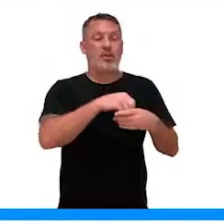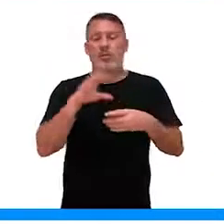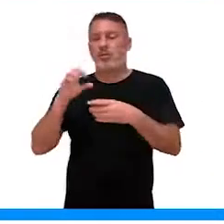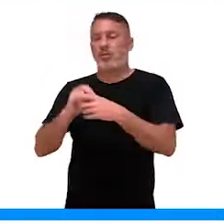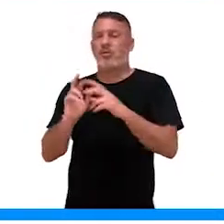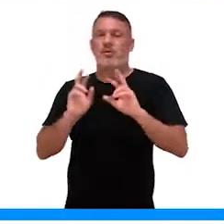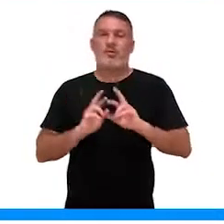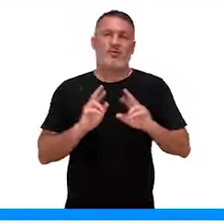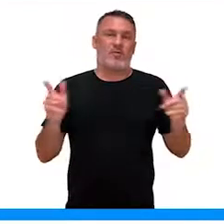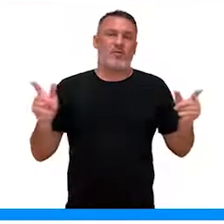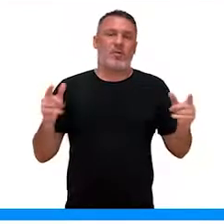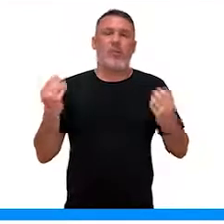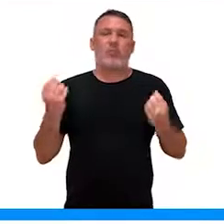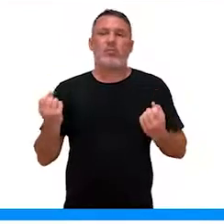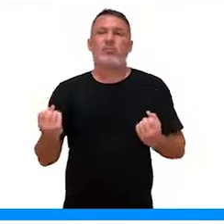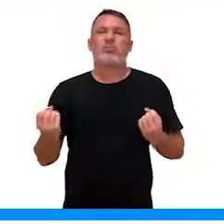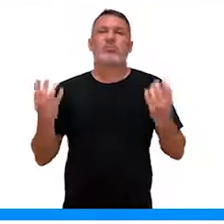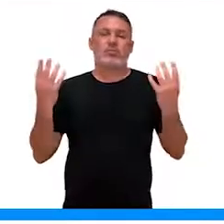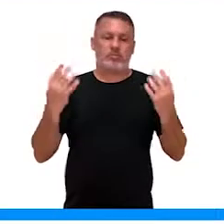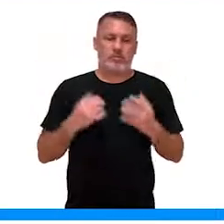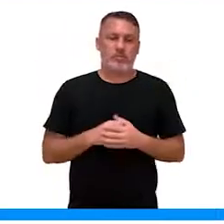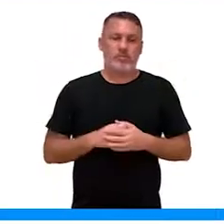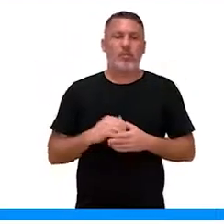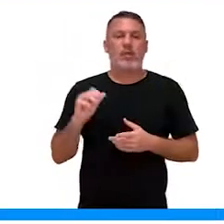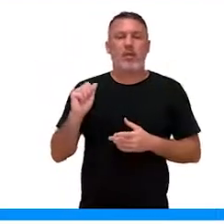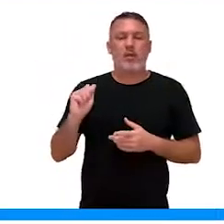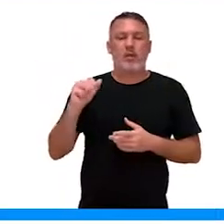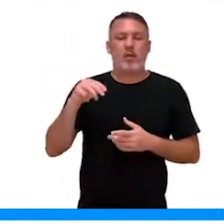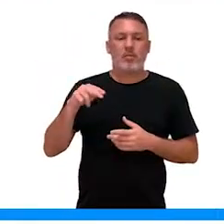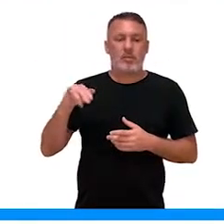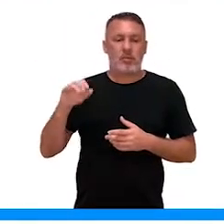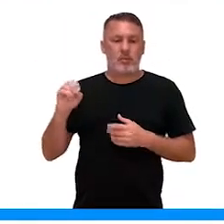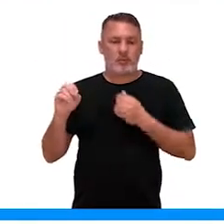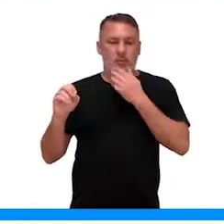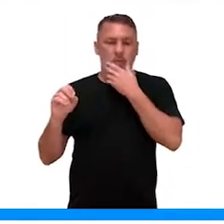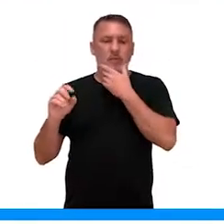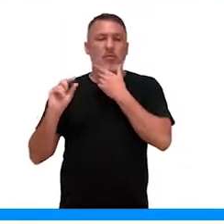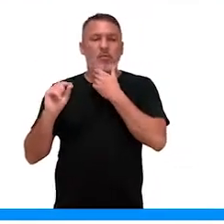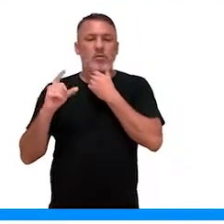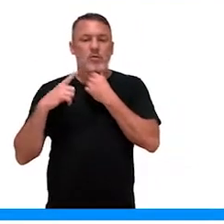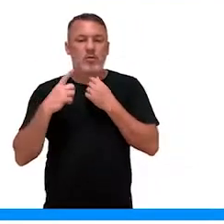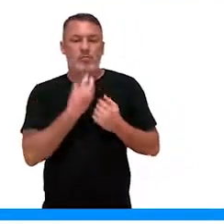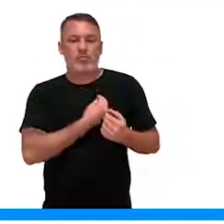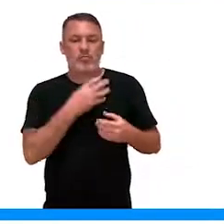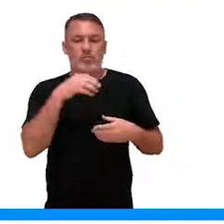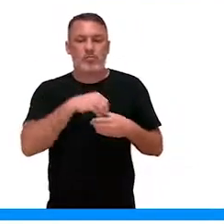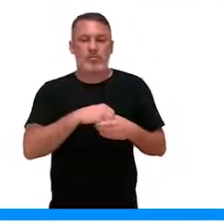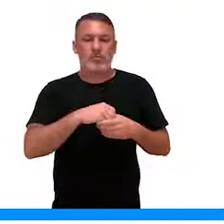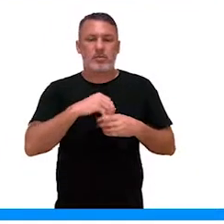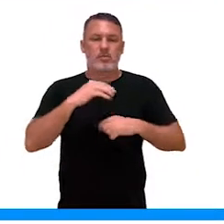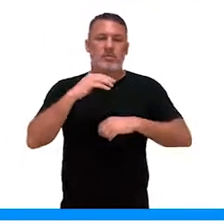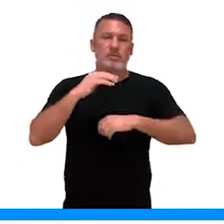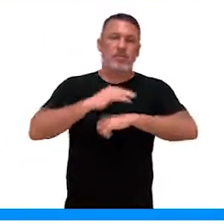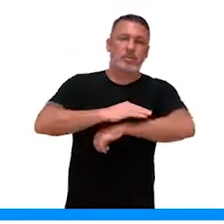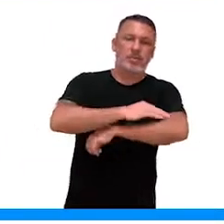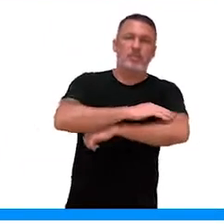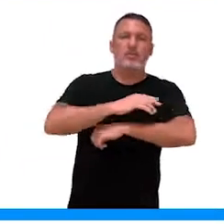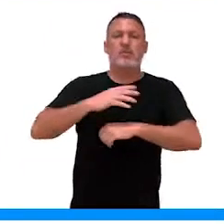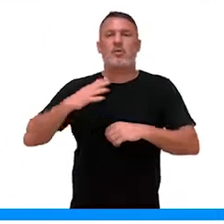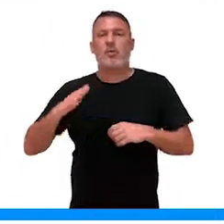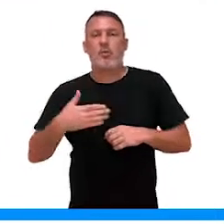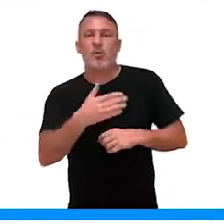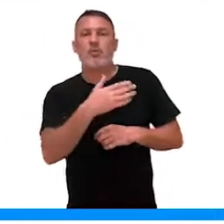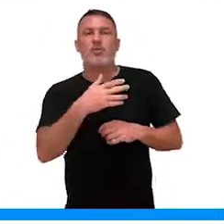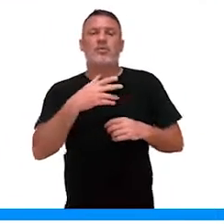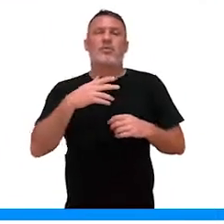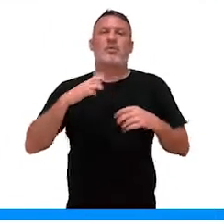o feto à mãe. O âminio, ele está presente em répteis, aves e em mamíferos, e ele